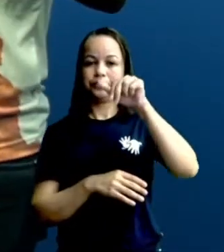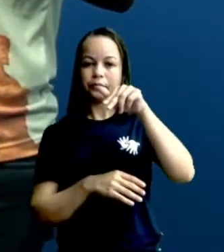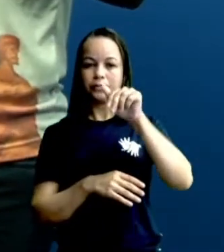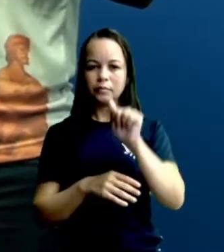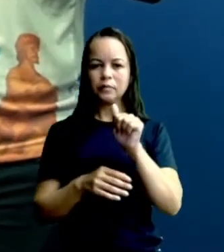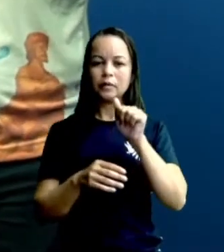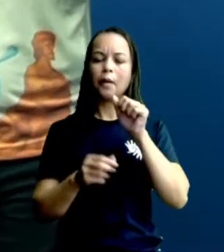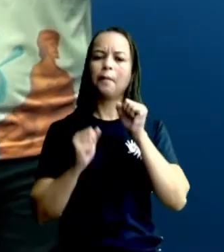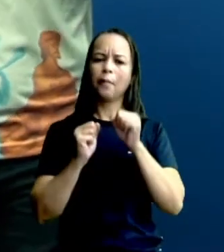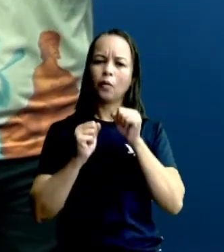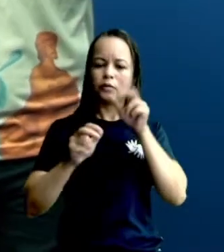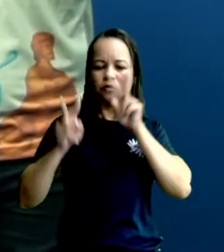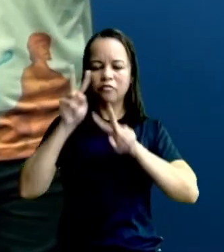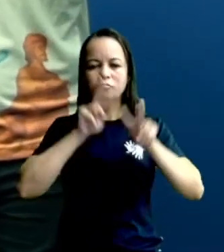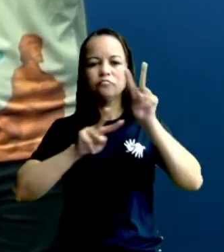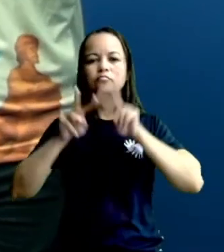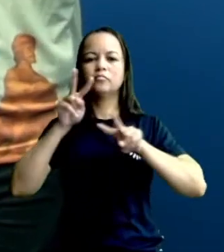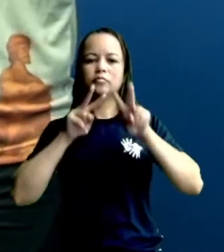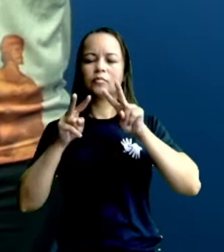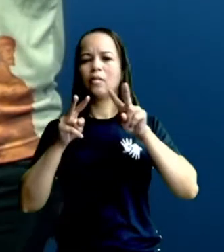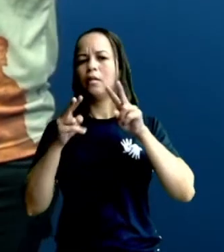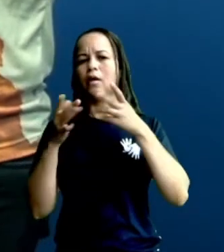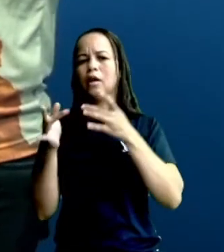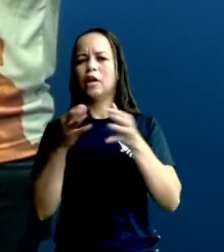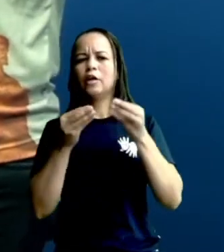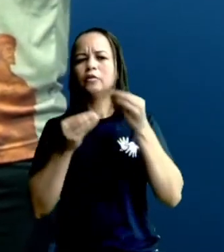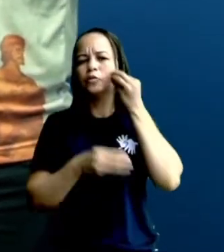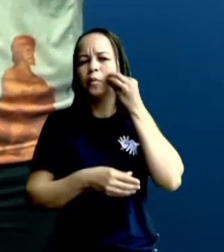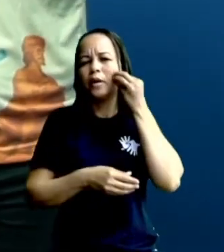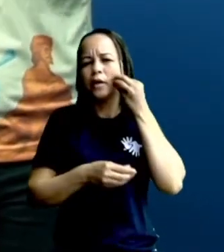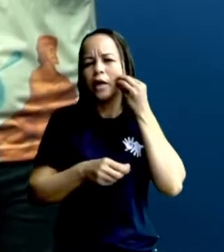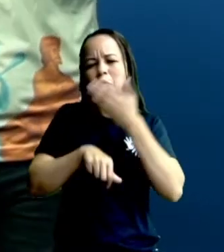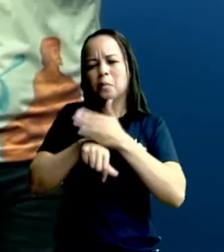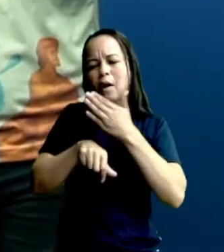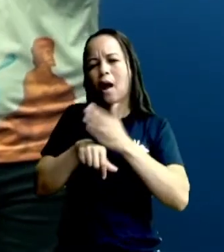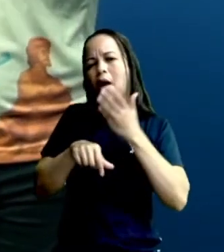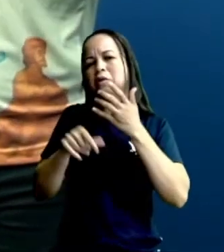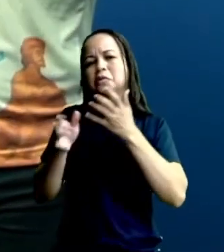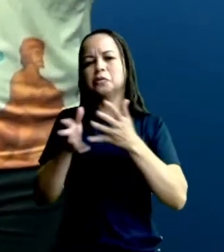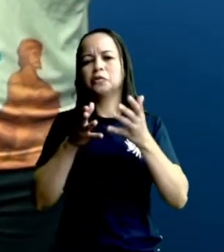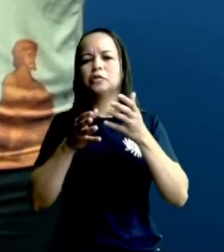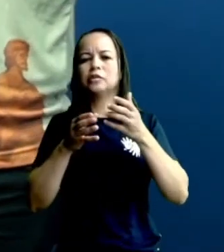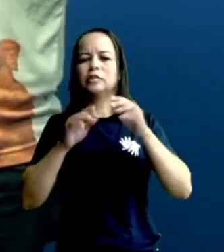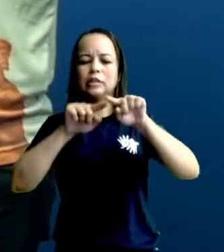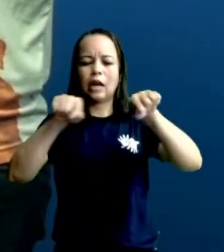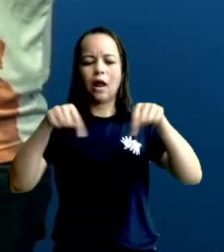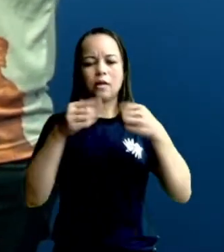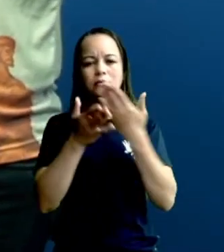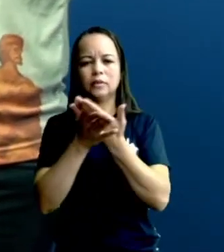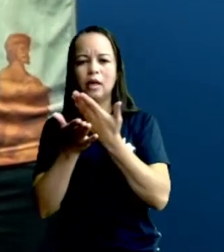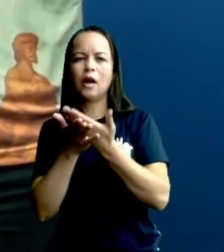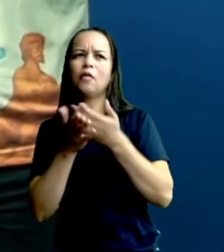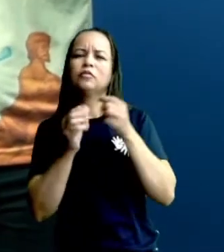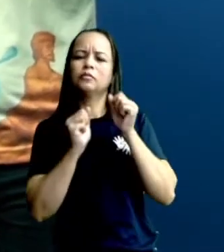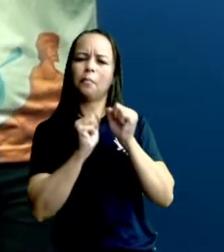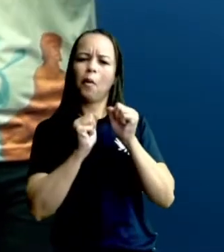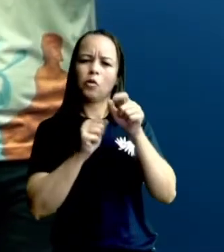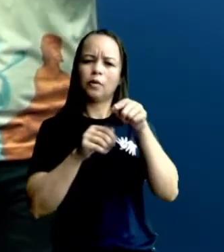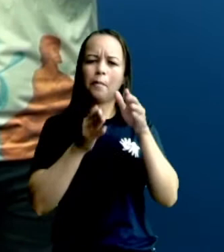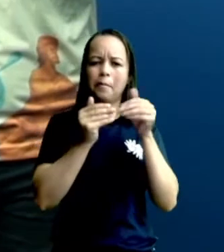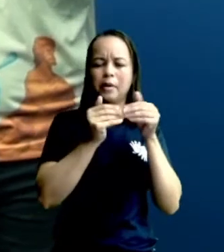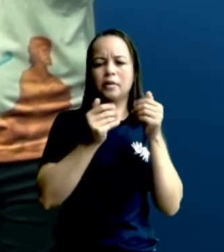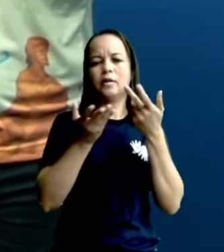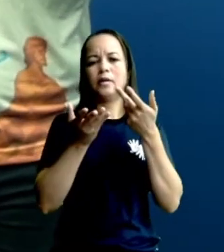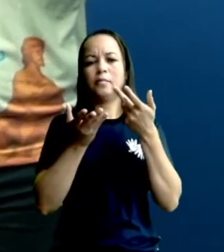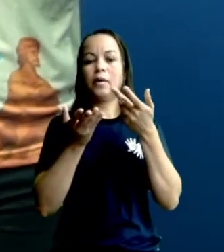até visualizado em experimentos práticos na sala de aula. Você pode pedir para o seu professor fazer uma